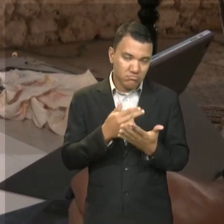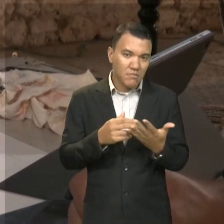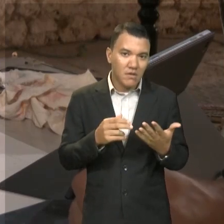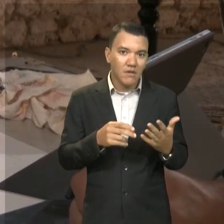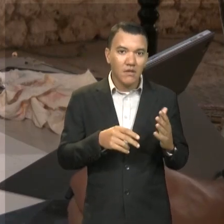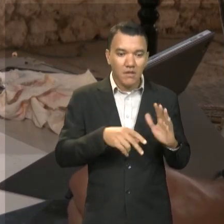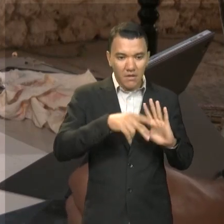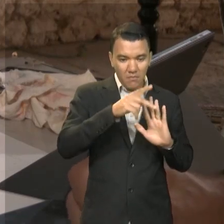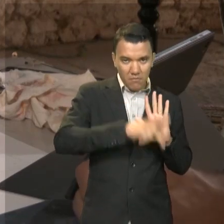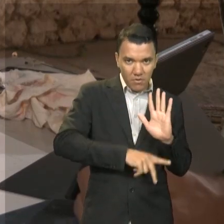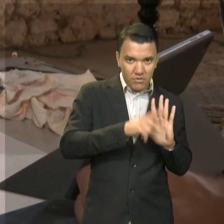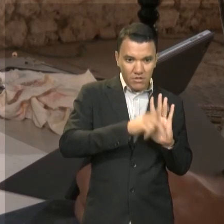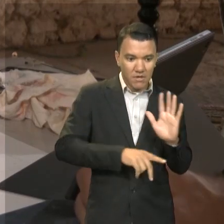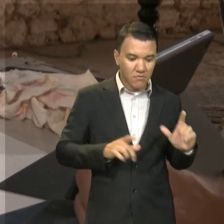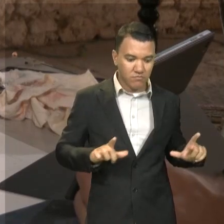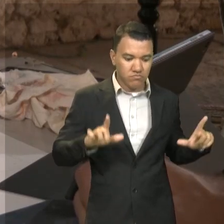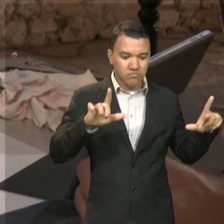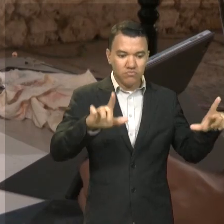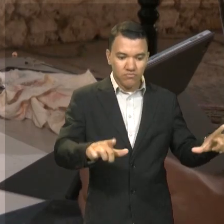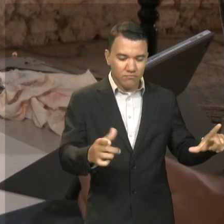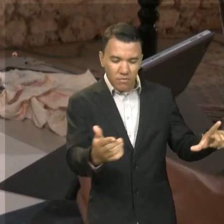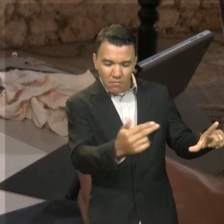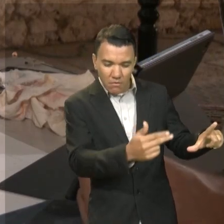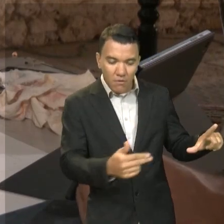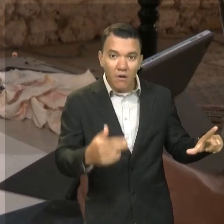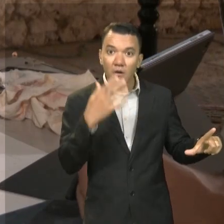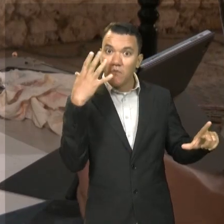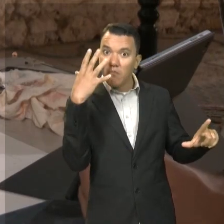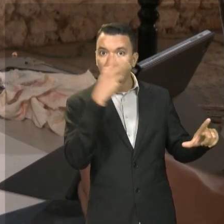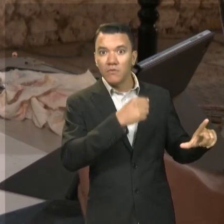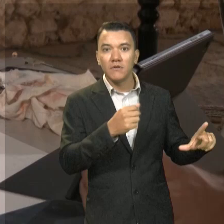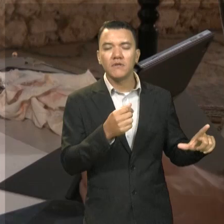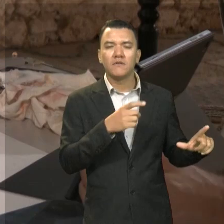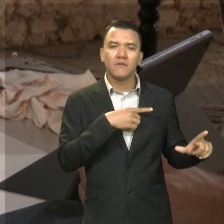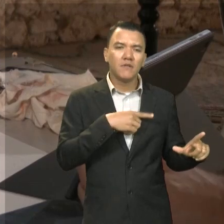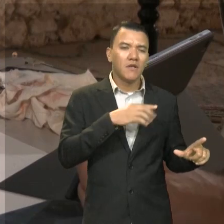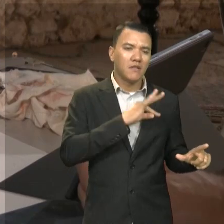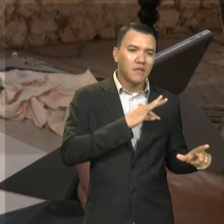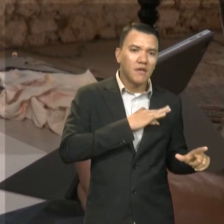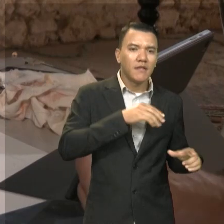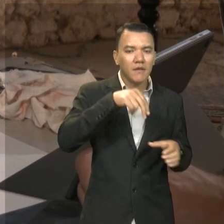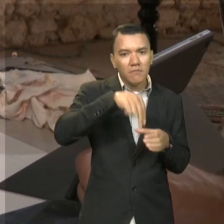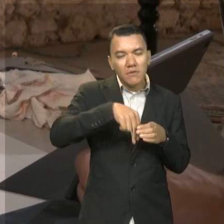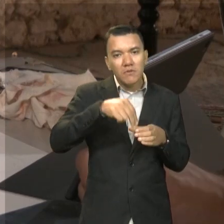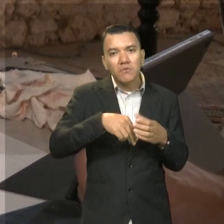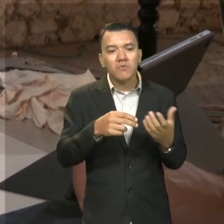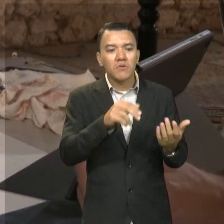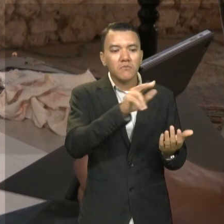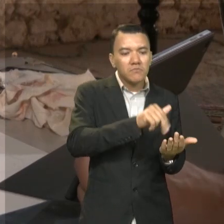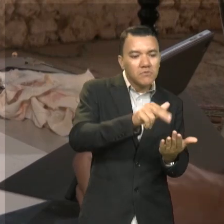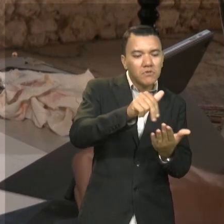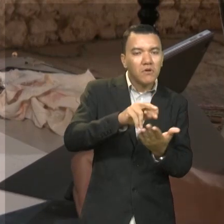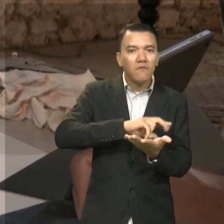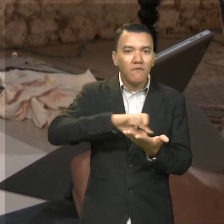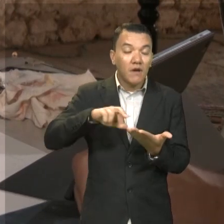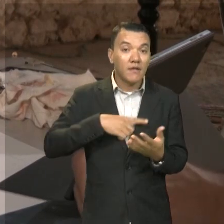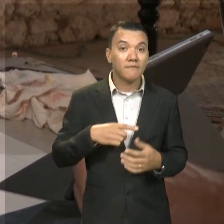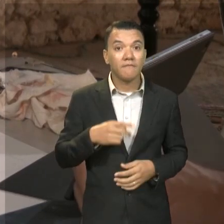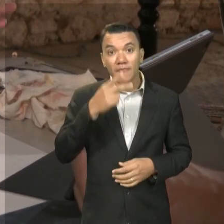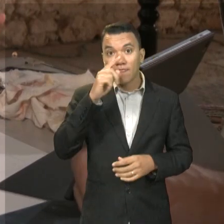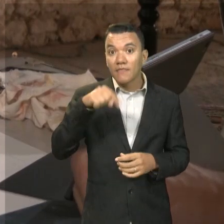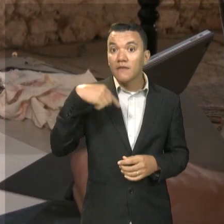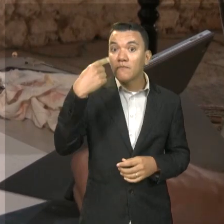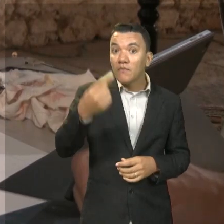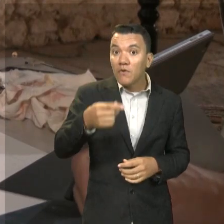projetos de interiores eram sempre muito bonitos, muito bem feitos. Eu trabalhava com técnicas de aquarela, técnicas de pincel. E as pessoas depois, os